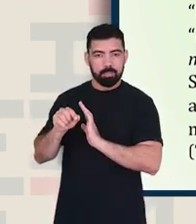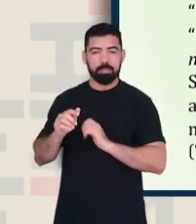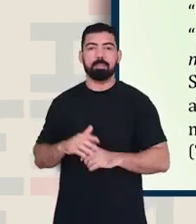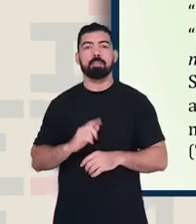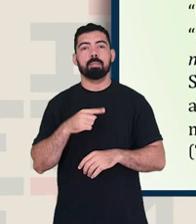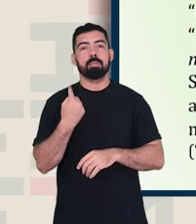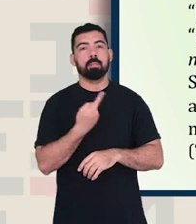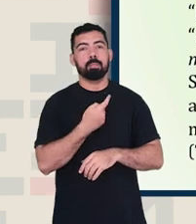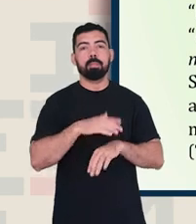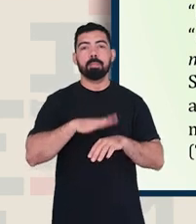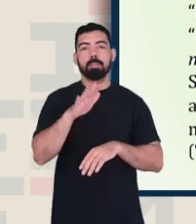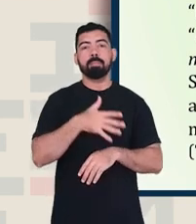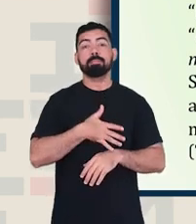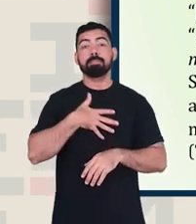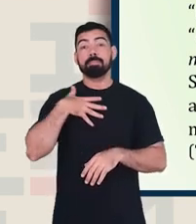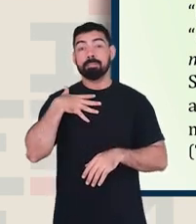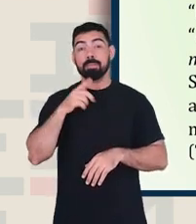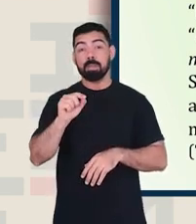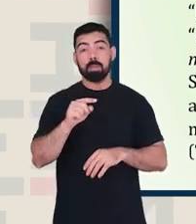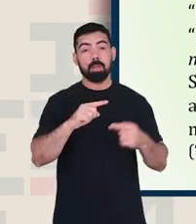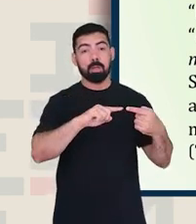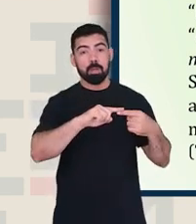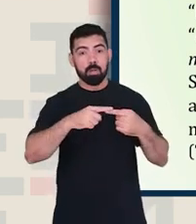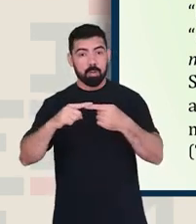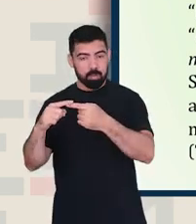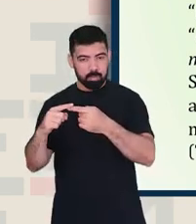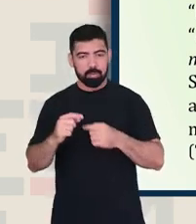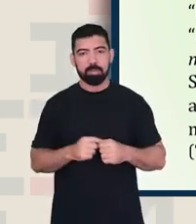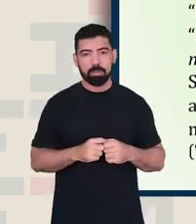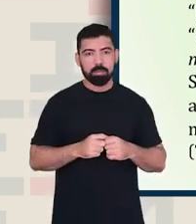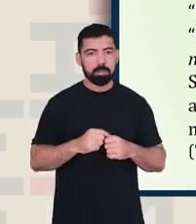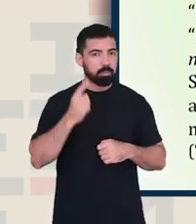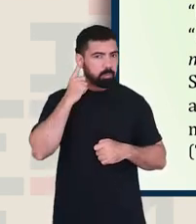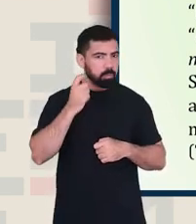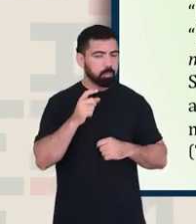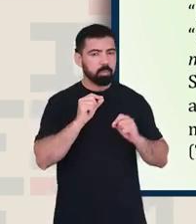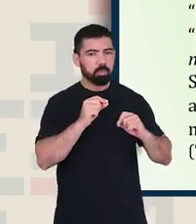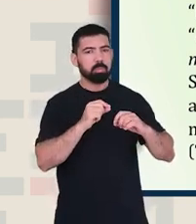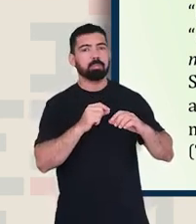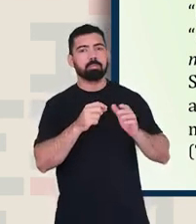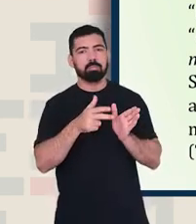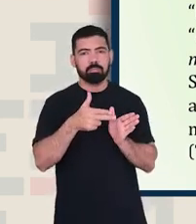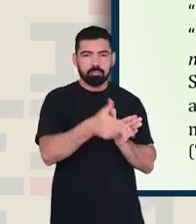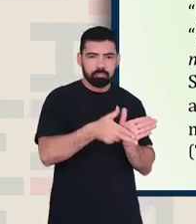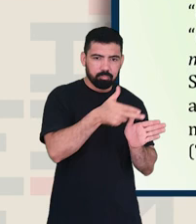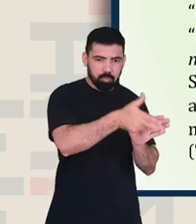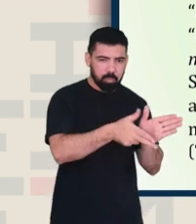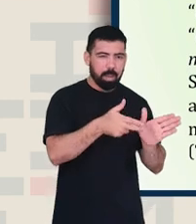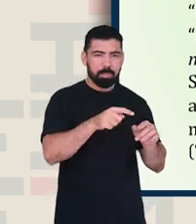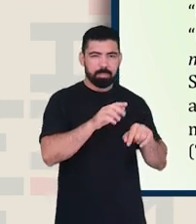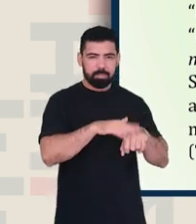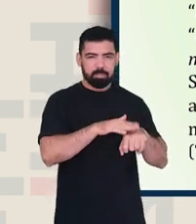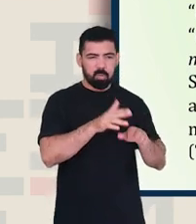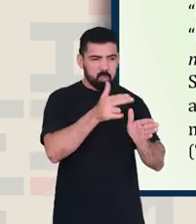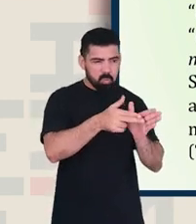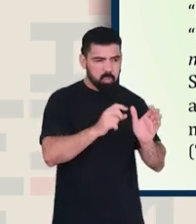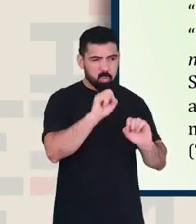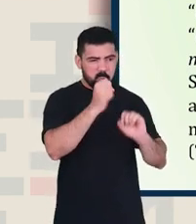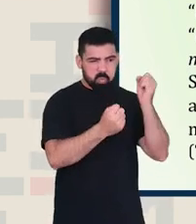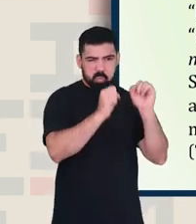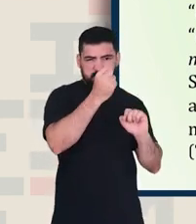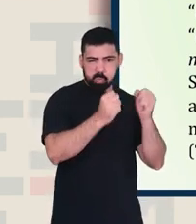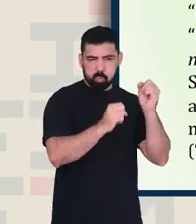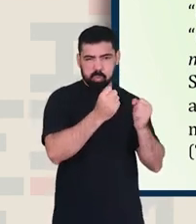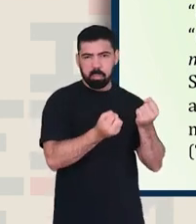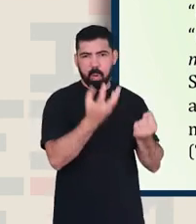mais prazer em combinar, idealmente, os sons do trem, os ruídos do trem, de motores à